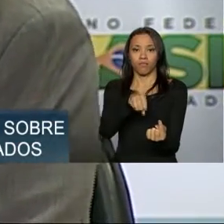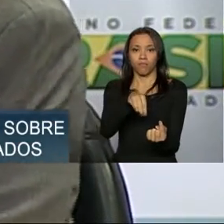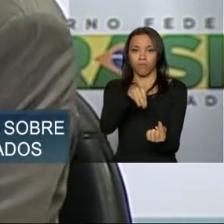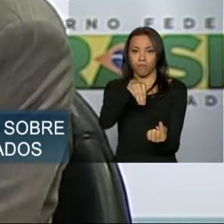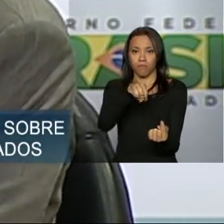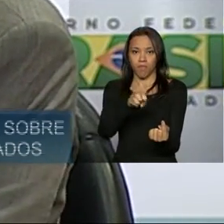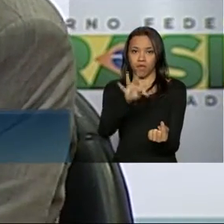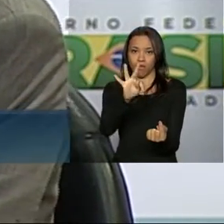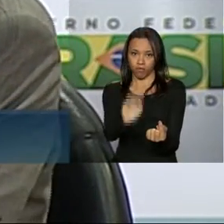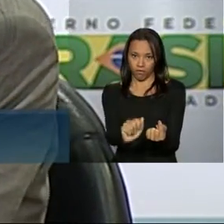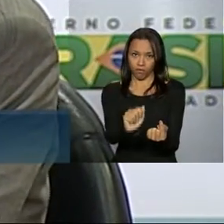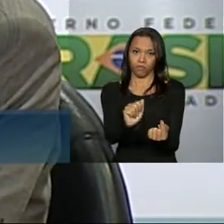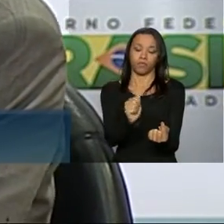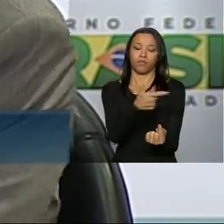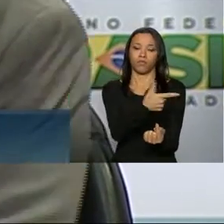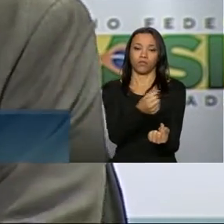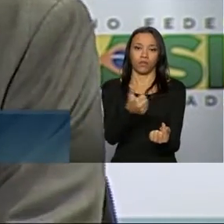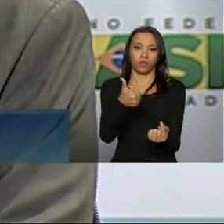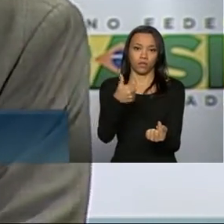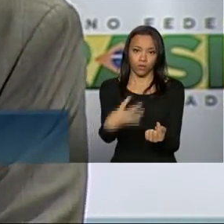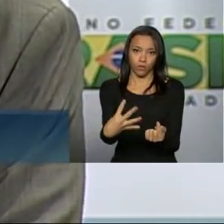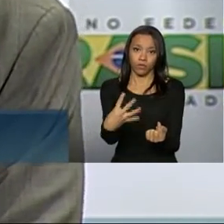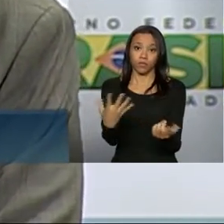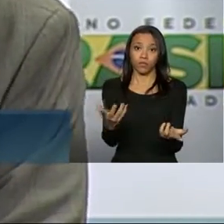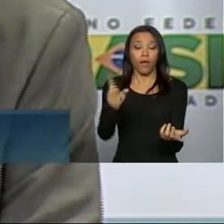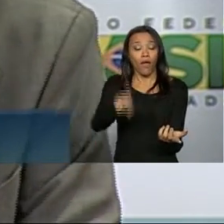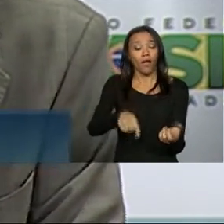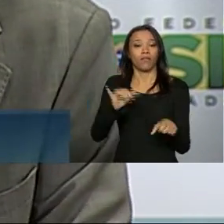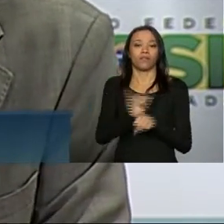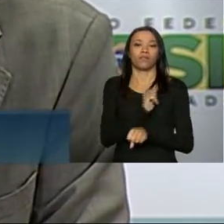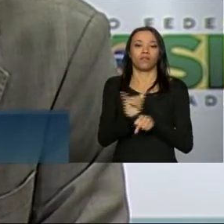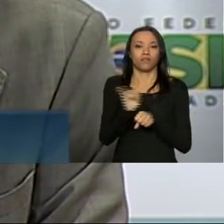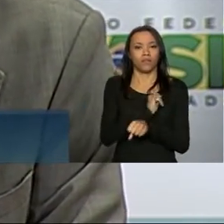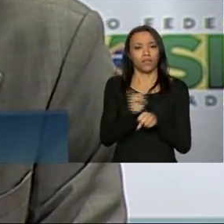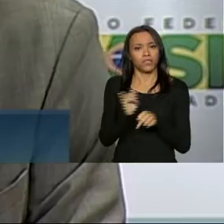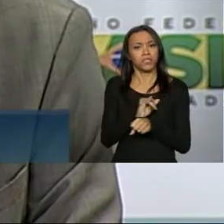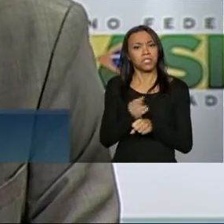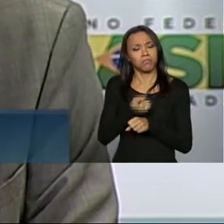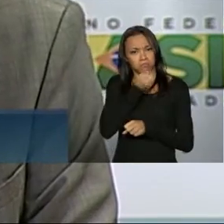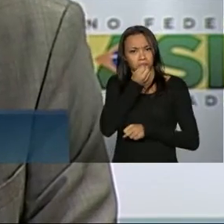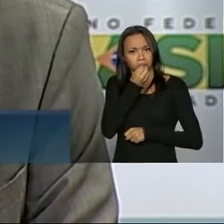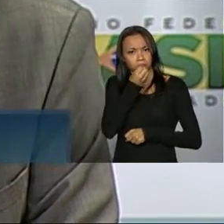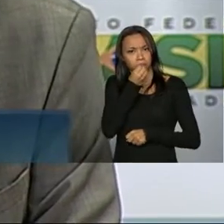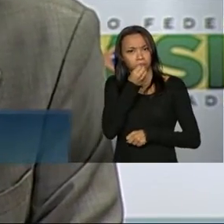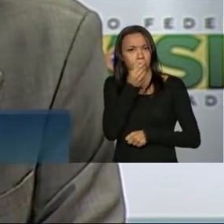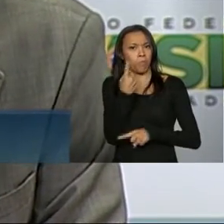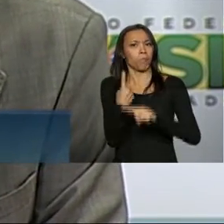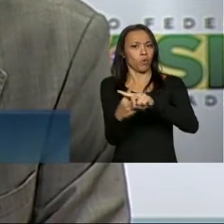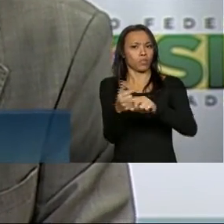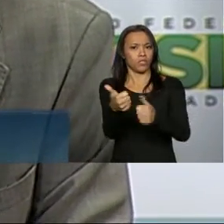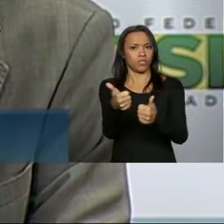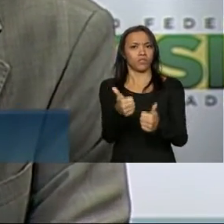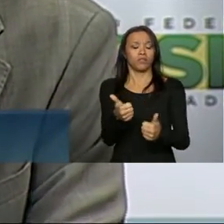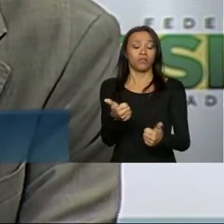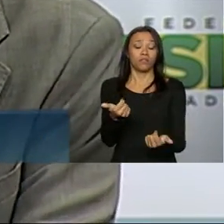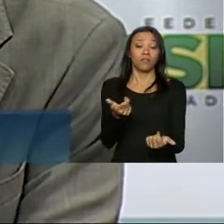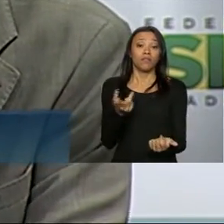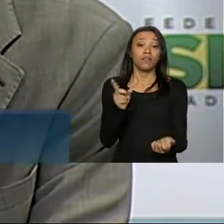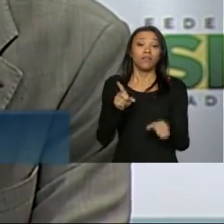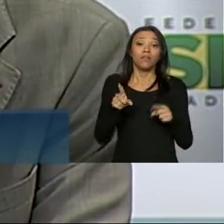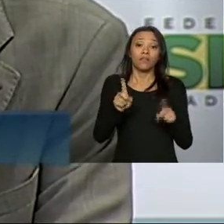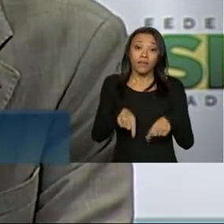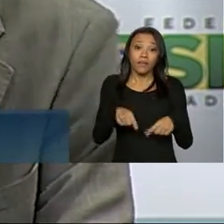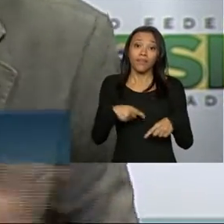vez mais melhorando a meta. Então, é uma estratégia que vem dando resultado e que implica, inclusive, num poder